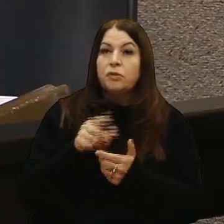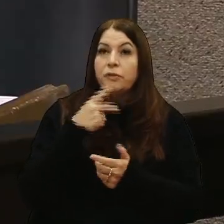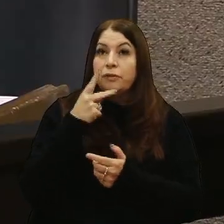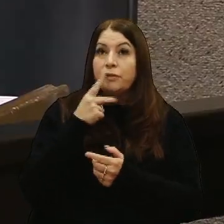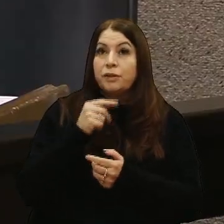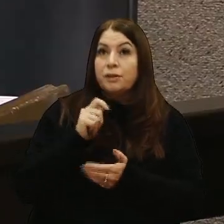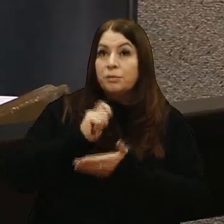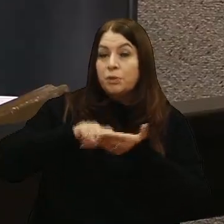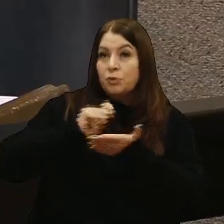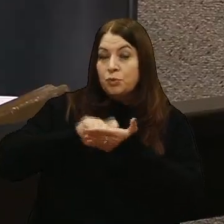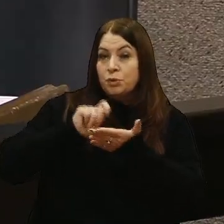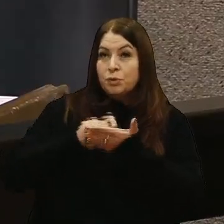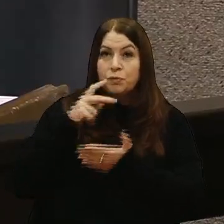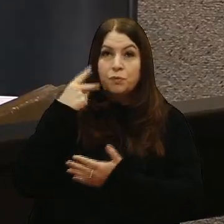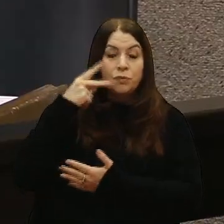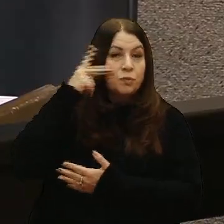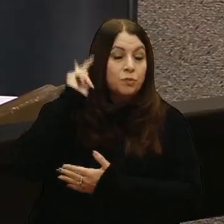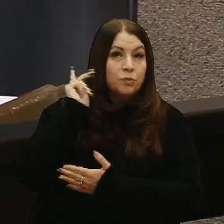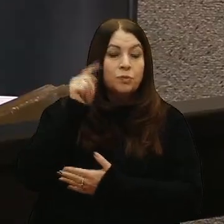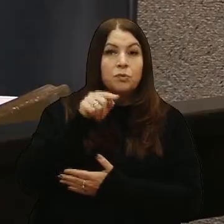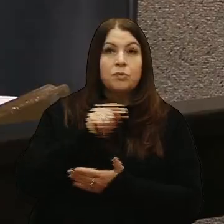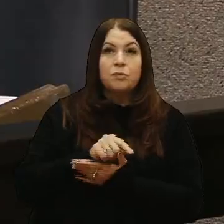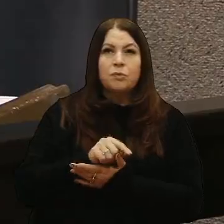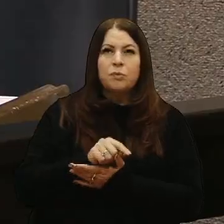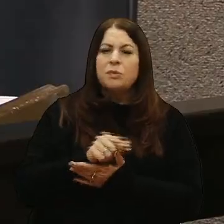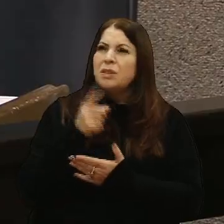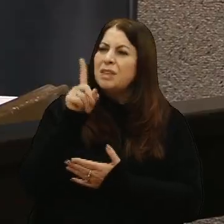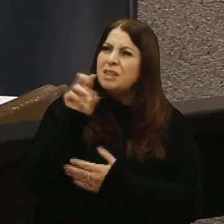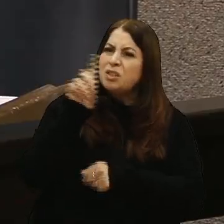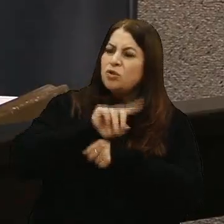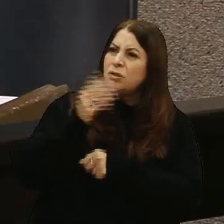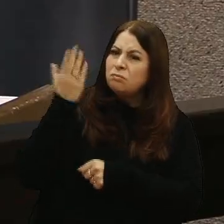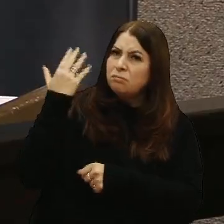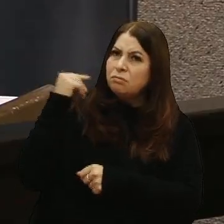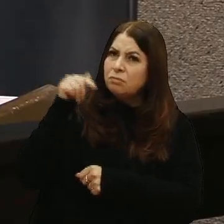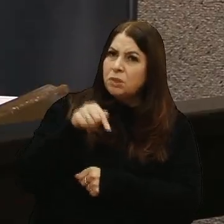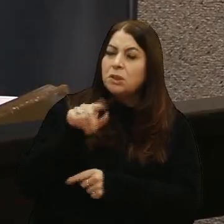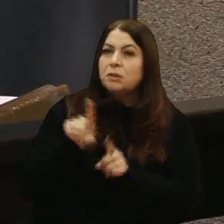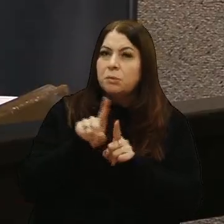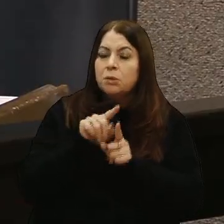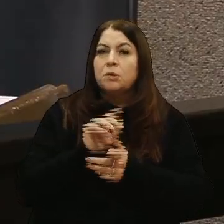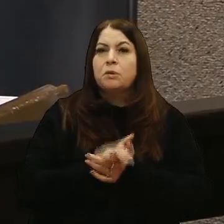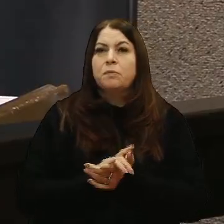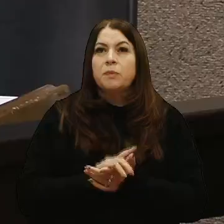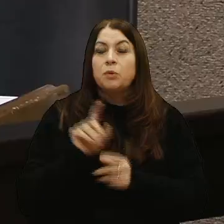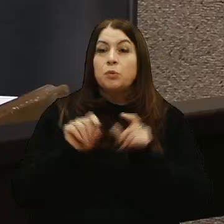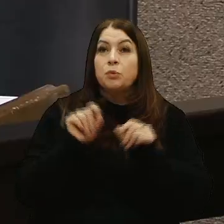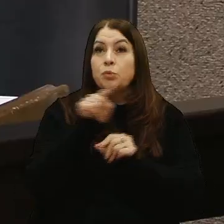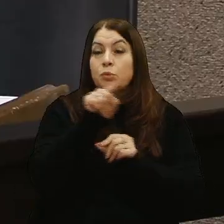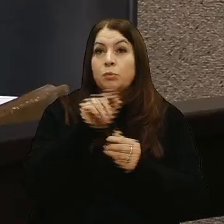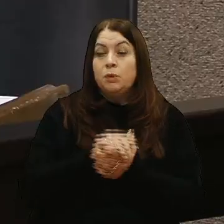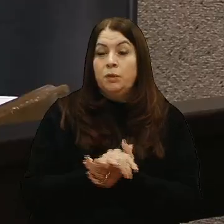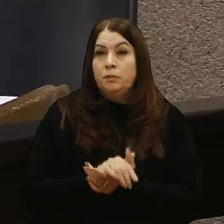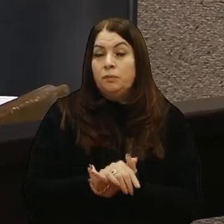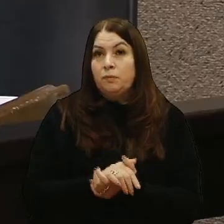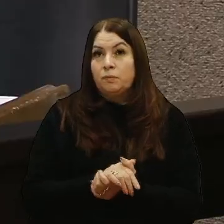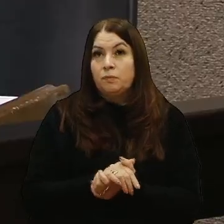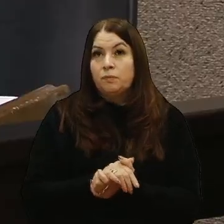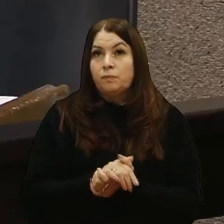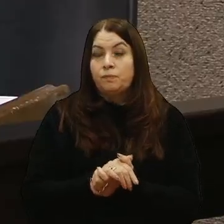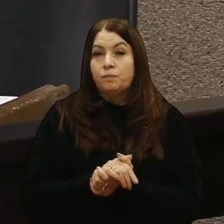uma indicação, vereador Iago, na semana, há uns 15 dias atrás, inclusive, sobre a questão